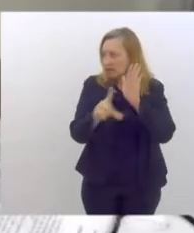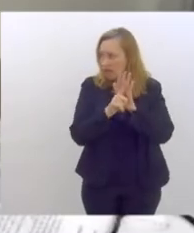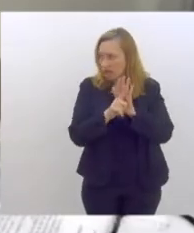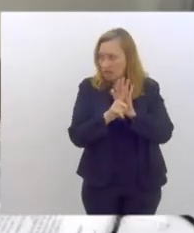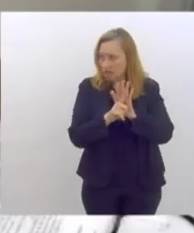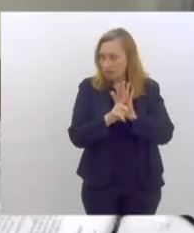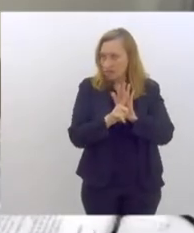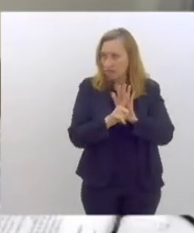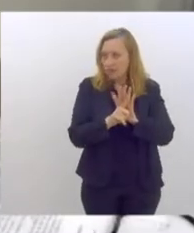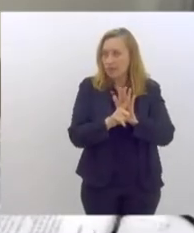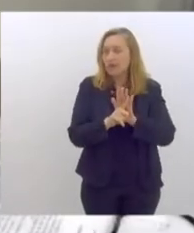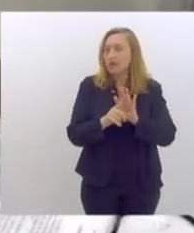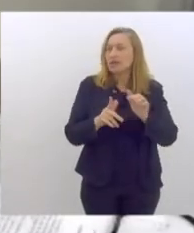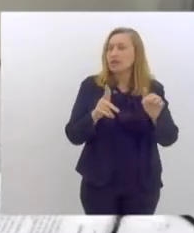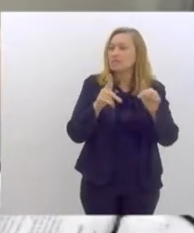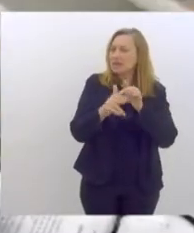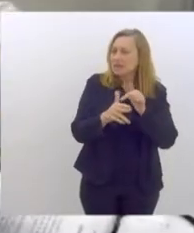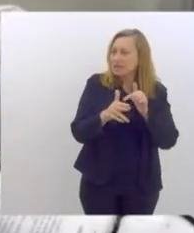a